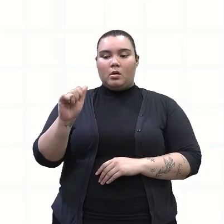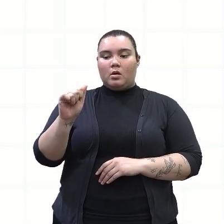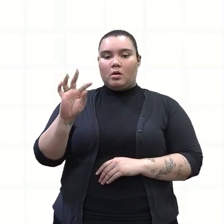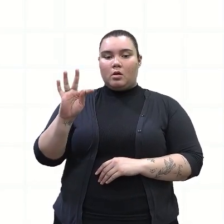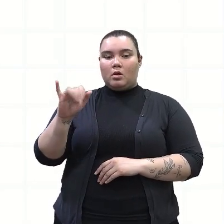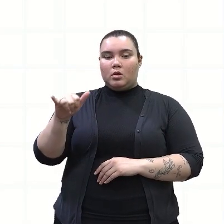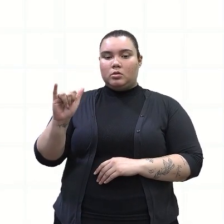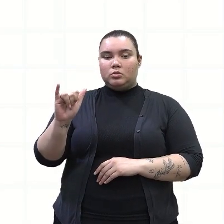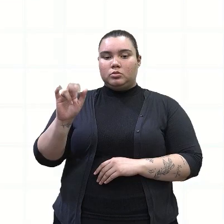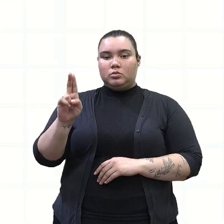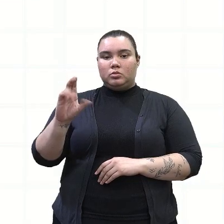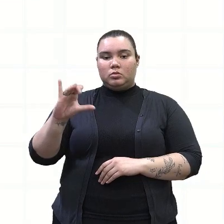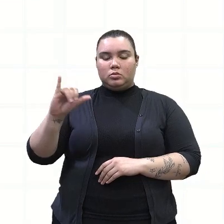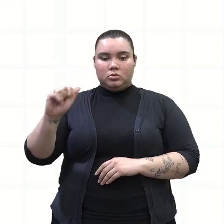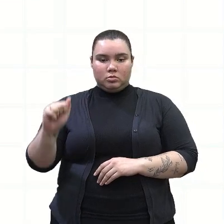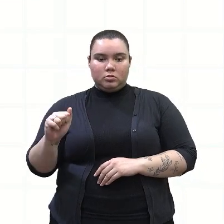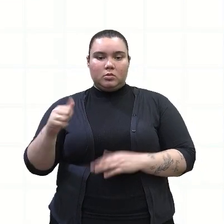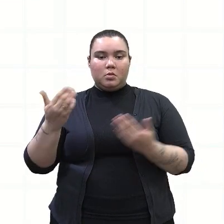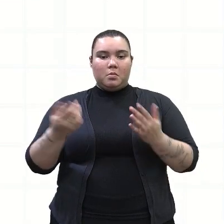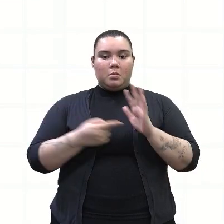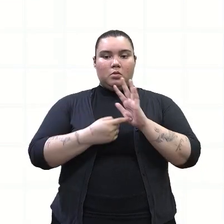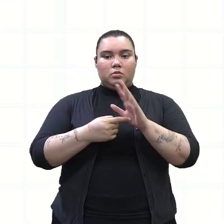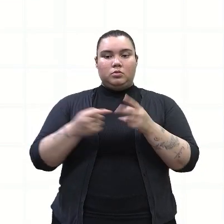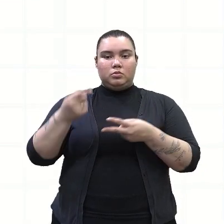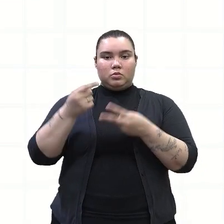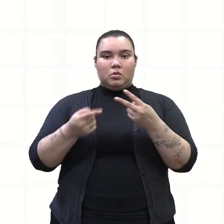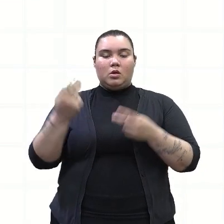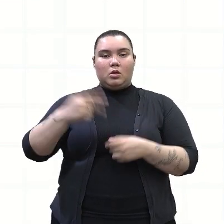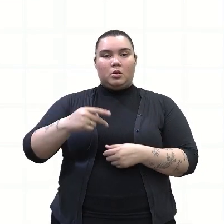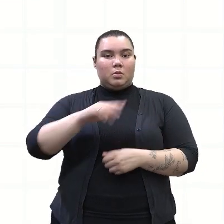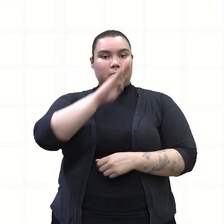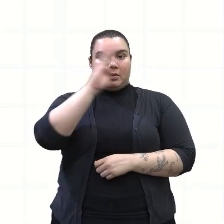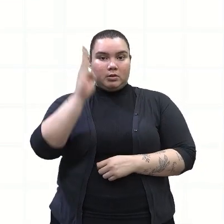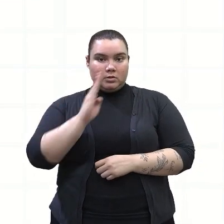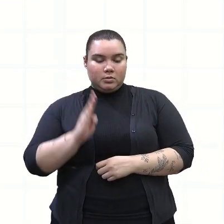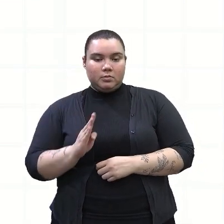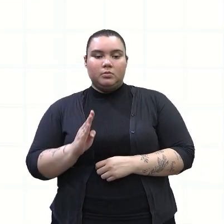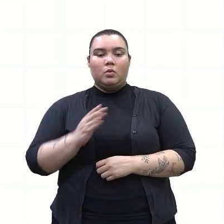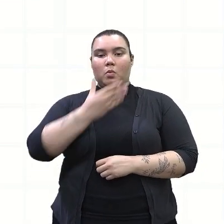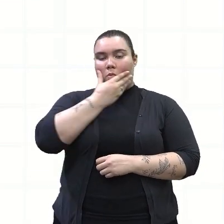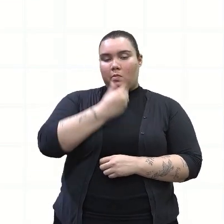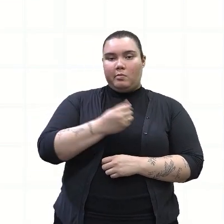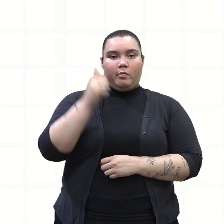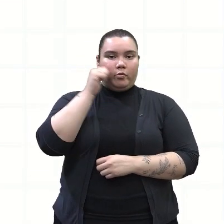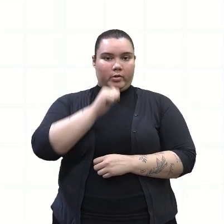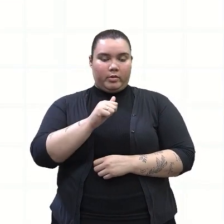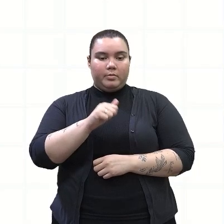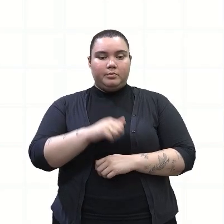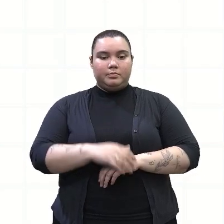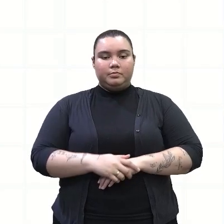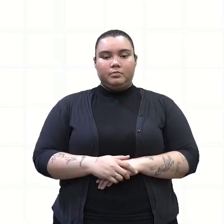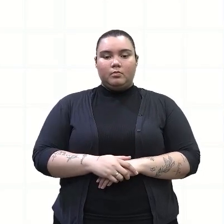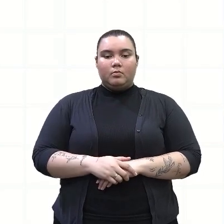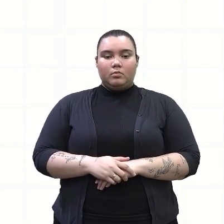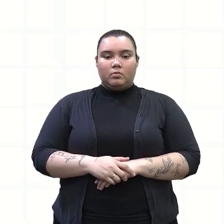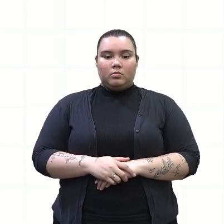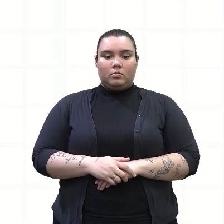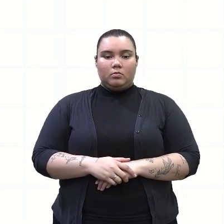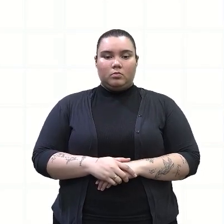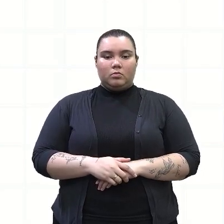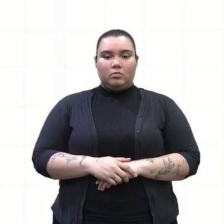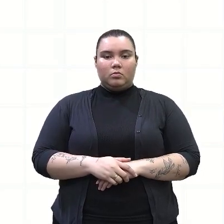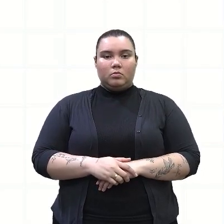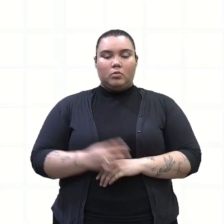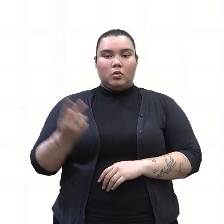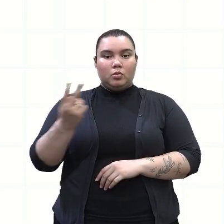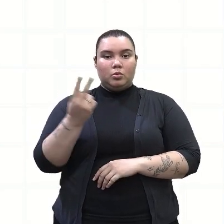Por quê? Porque está indicando de onde eles são. Eles são brasileiros, né? Tanto Paulo quanto a Catiúcia. Então, eles são um couple,